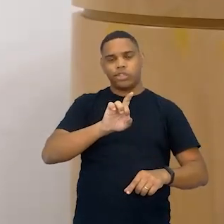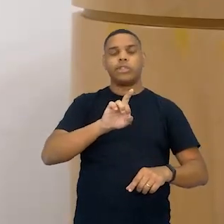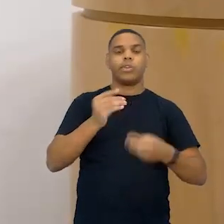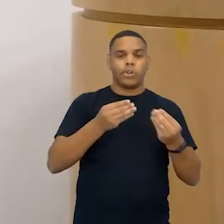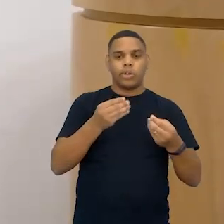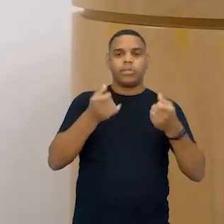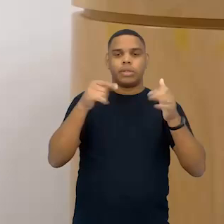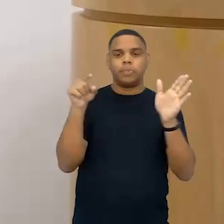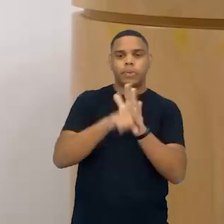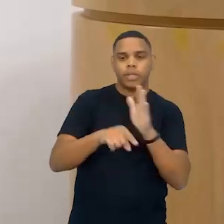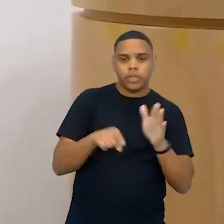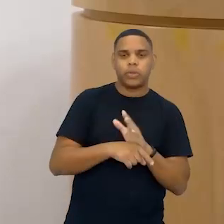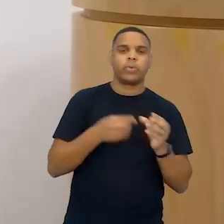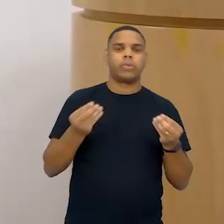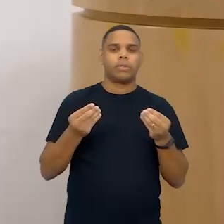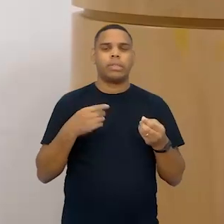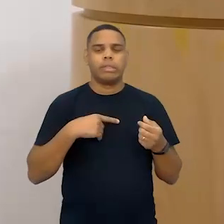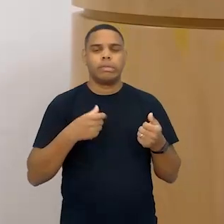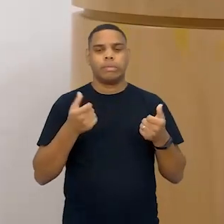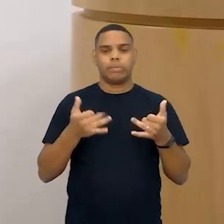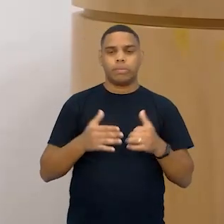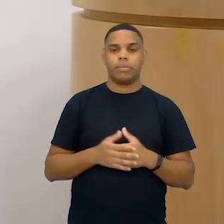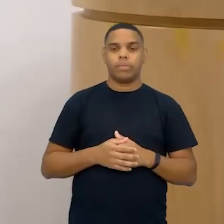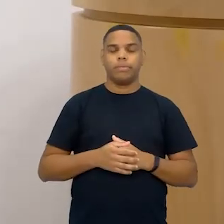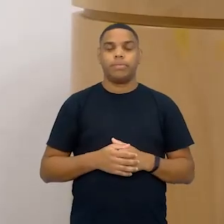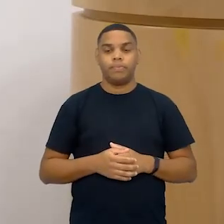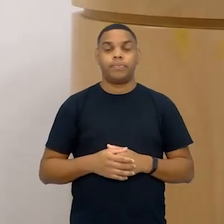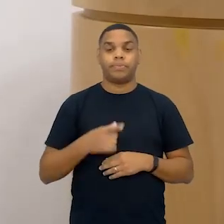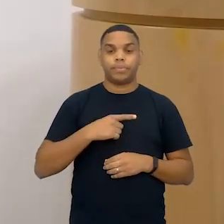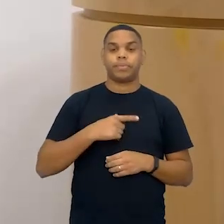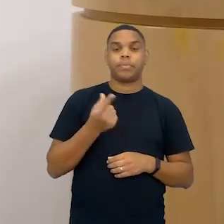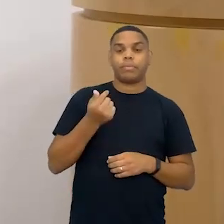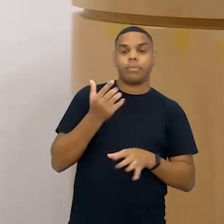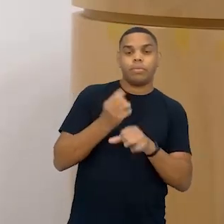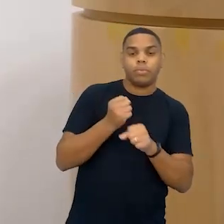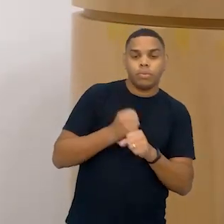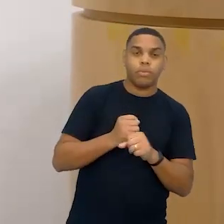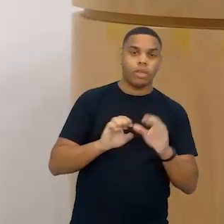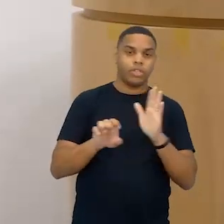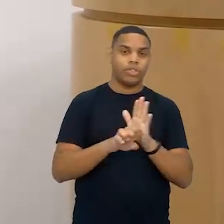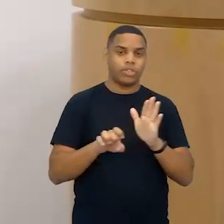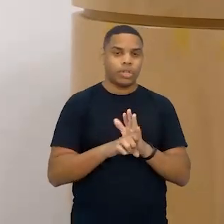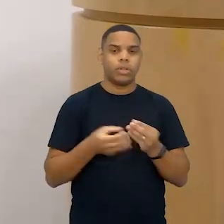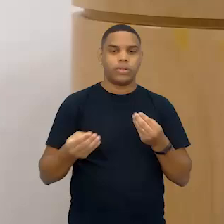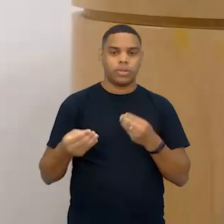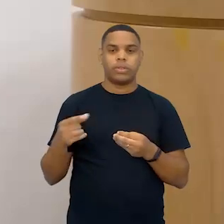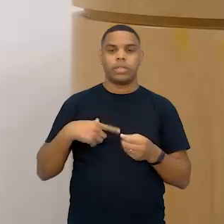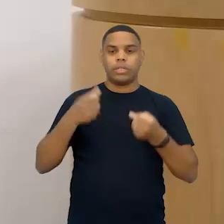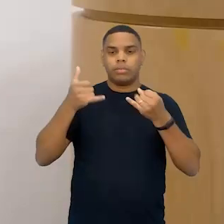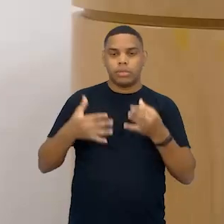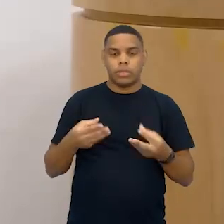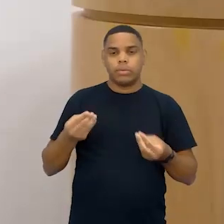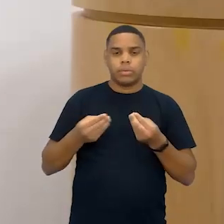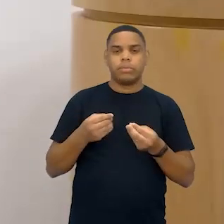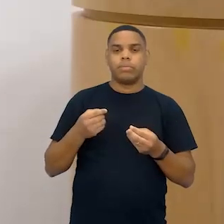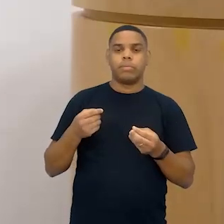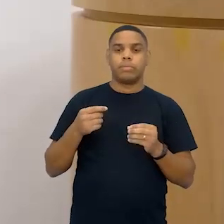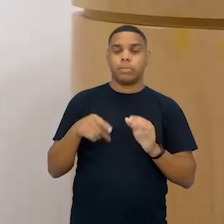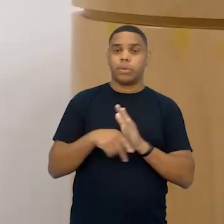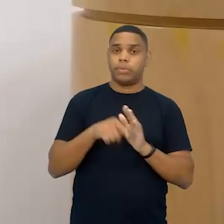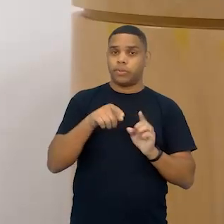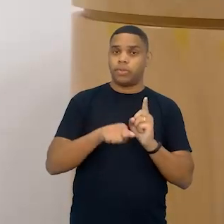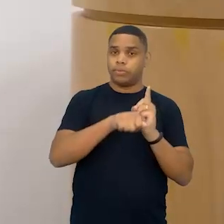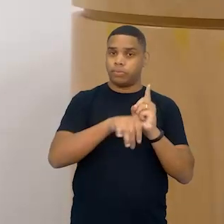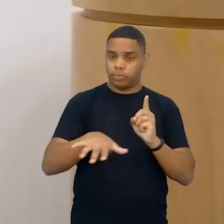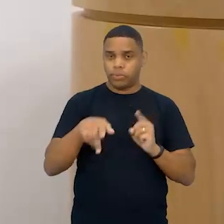lá já tem perguntas frequentes, já tem os valores, o edital, já tem todas as informações para você ser o